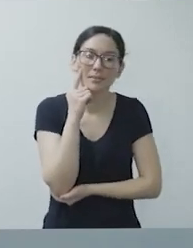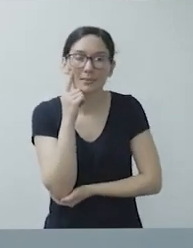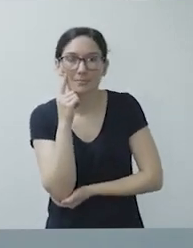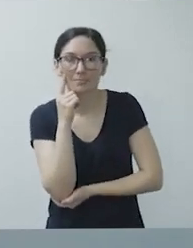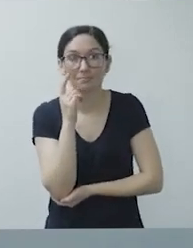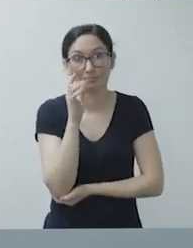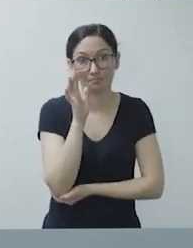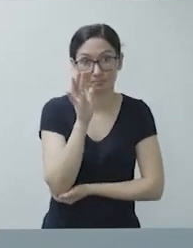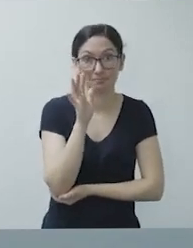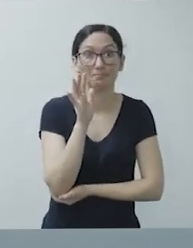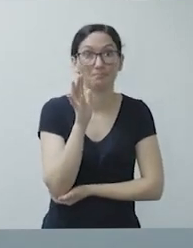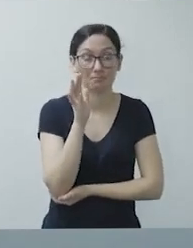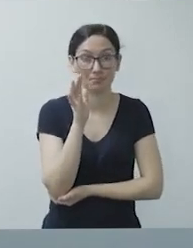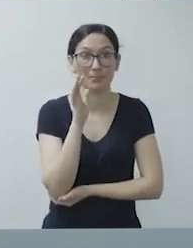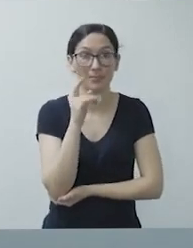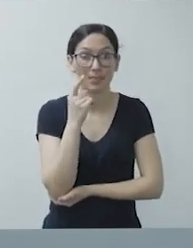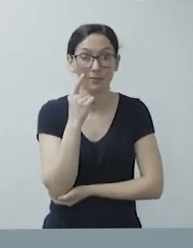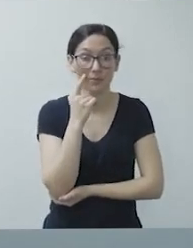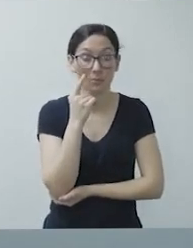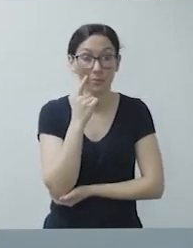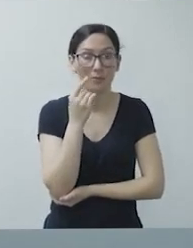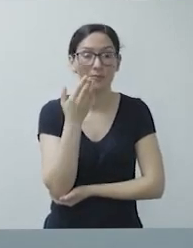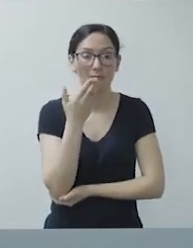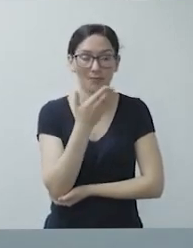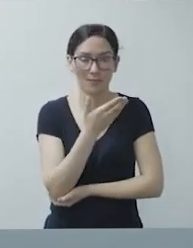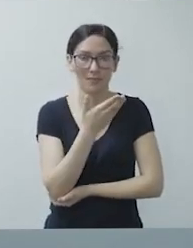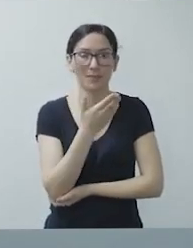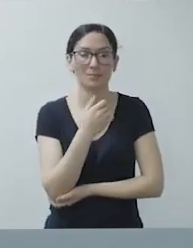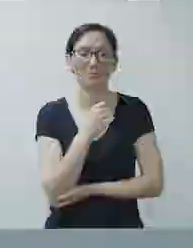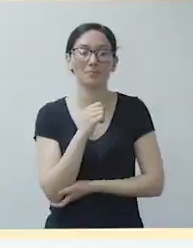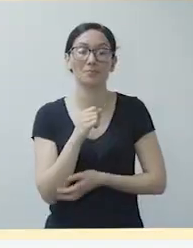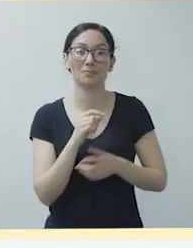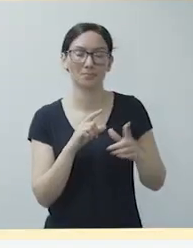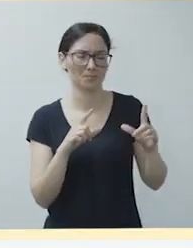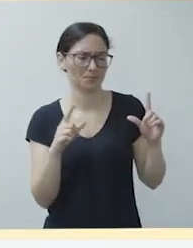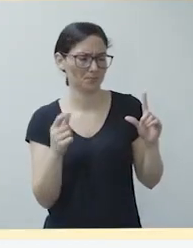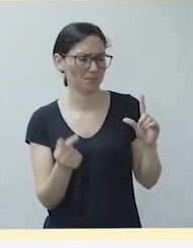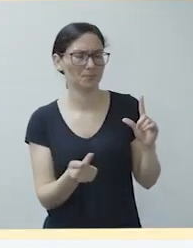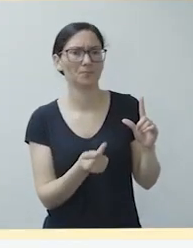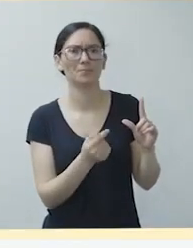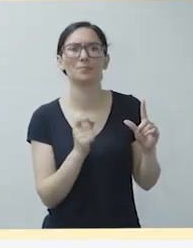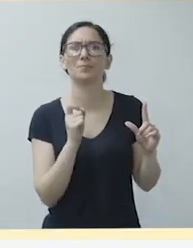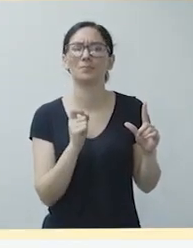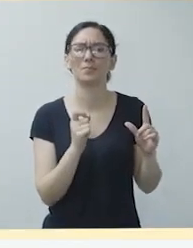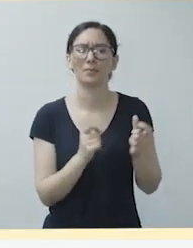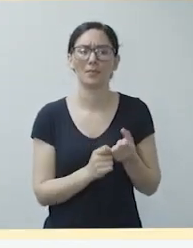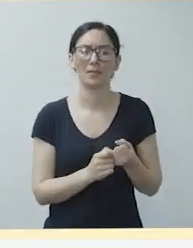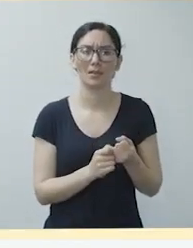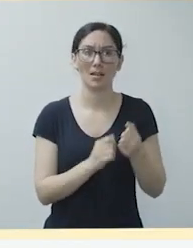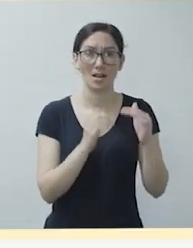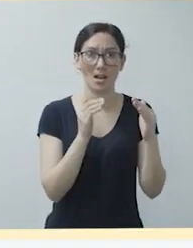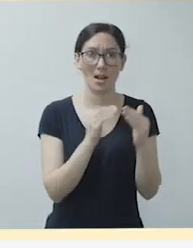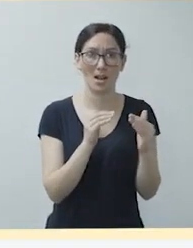partes, vamos pensar juntos? Então, acompanhem na tela comigo. Nós temos